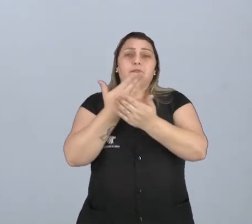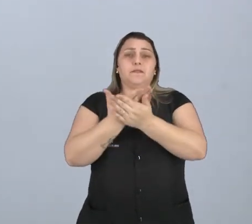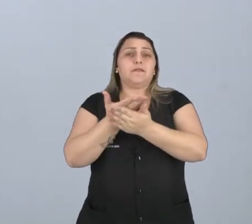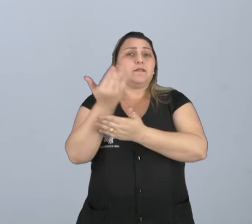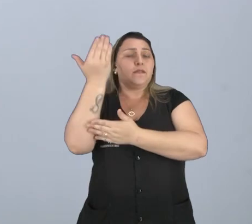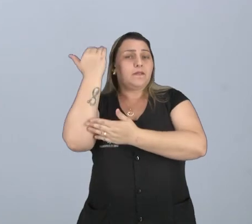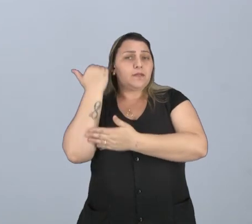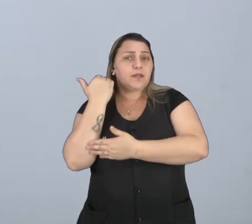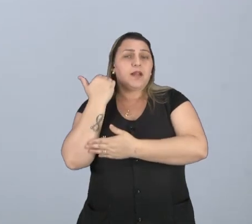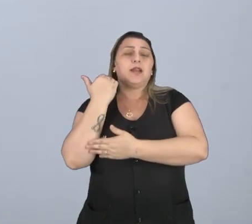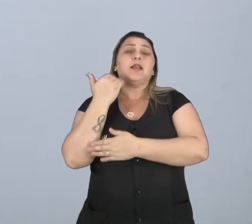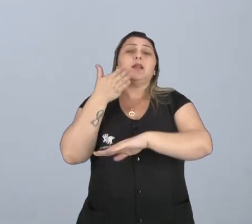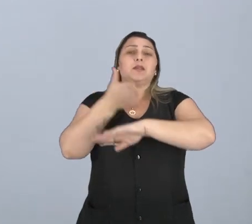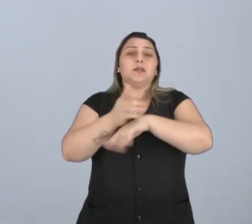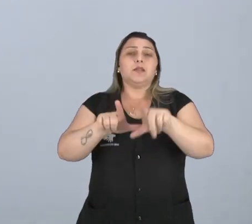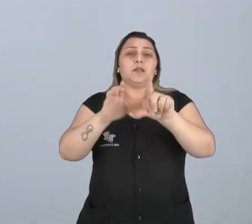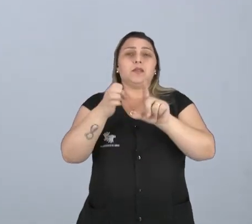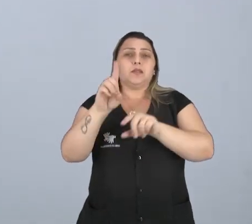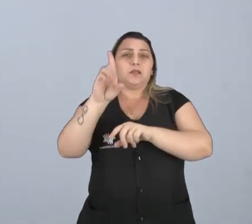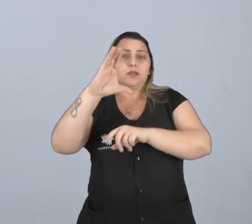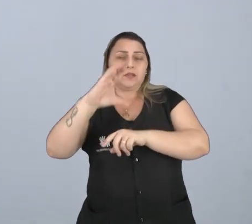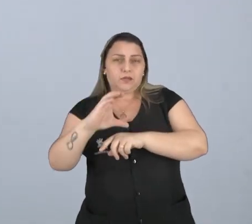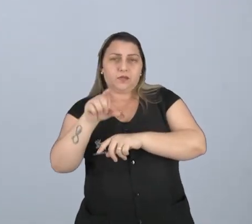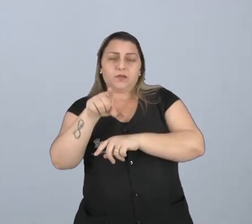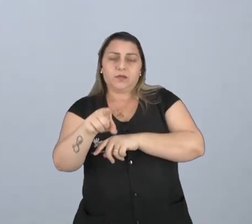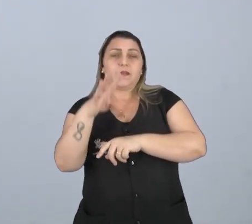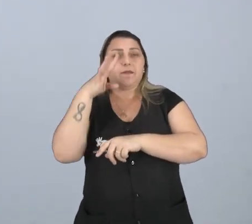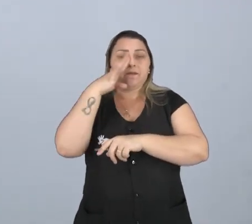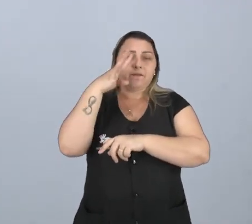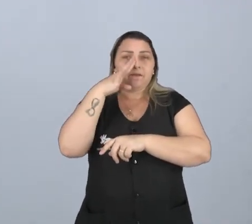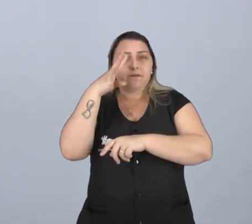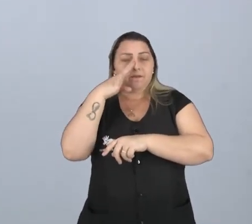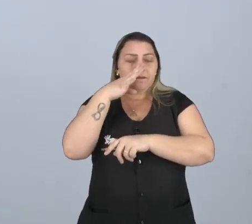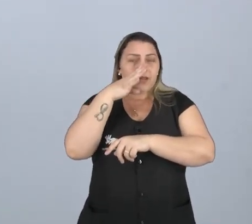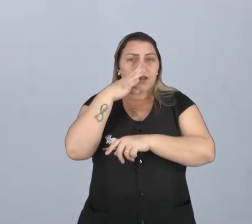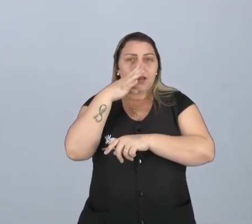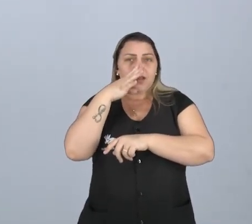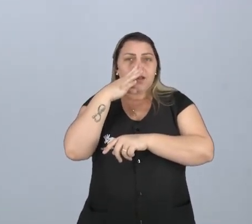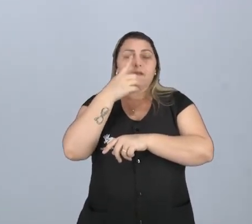tá? Todas as aulas estão lá na plataforma Eduque para que vocês assistam quantas